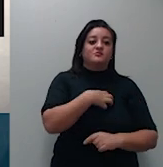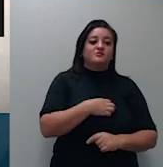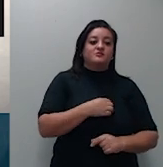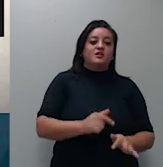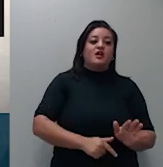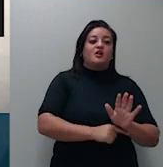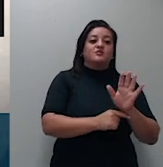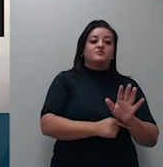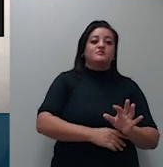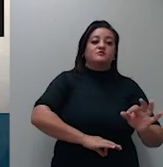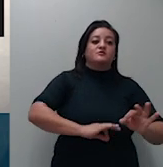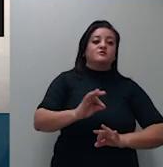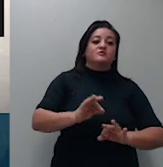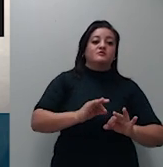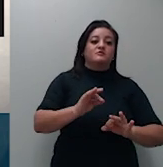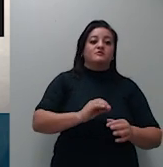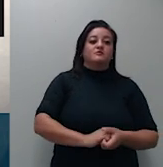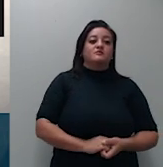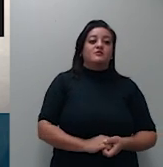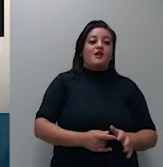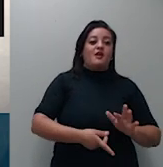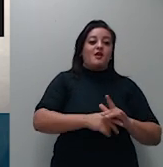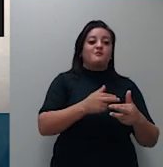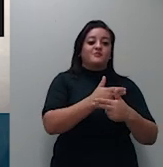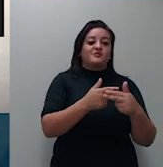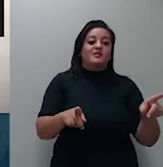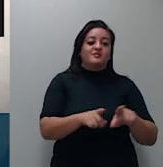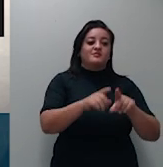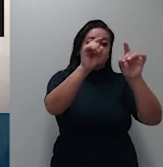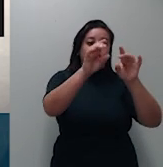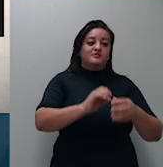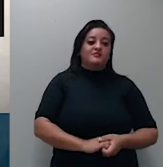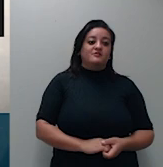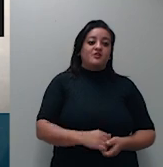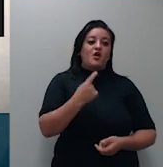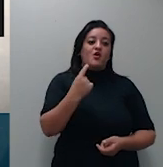formação de precedentes destacando que